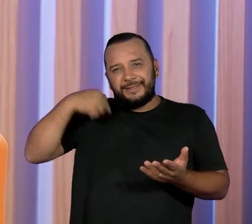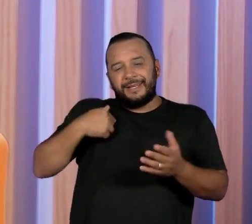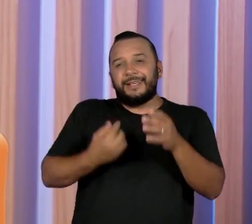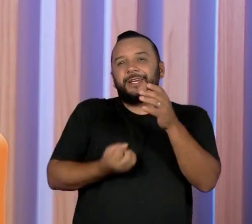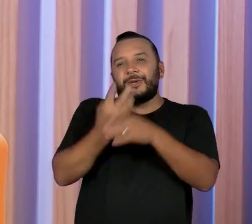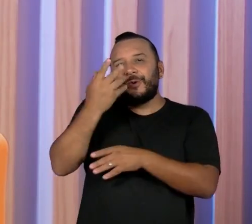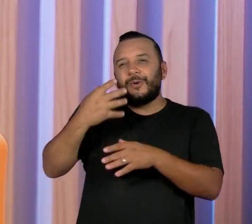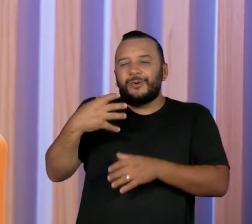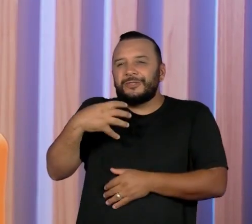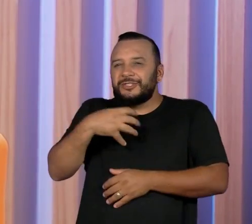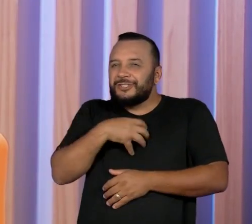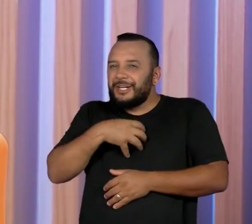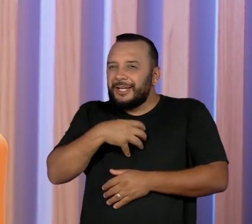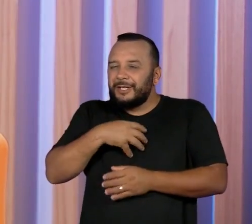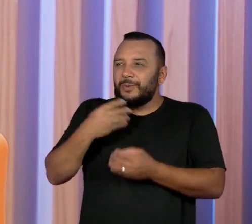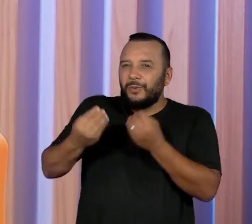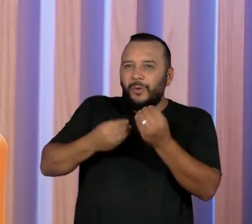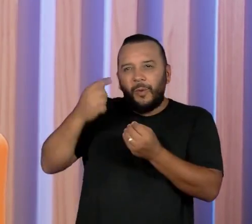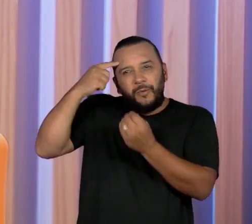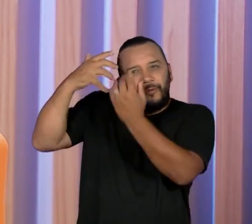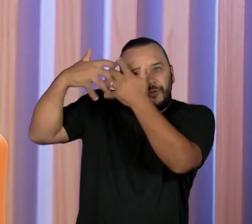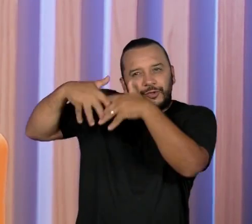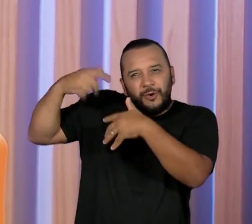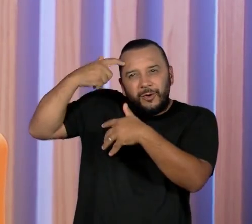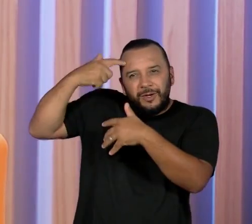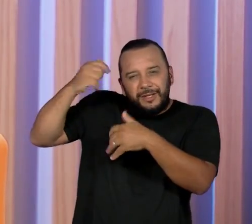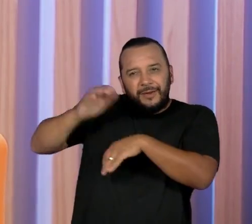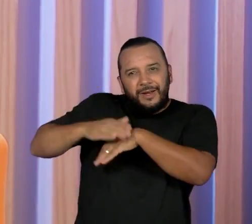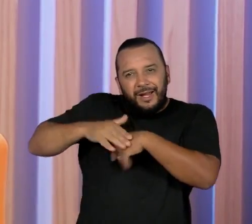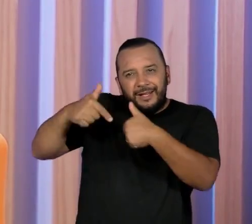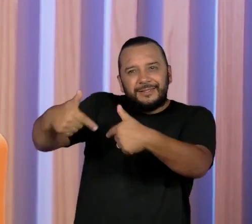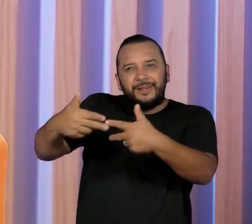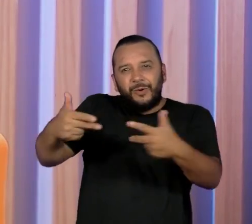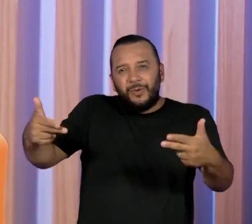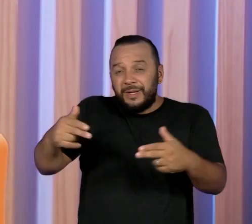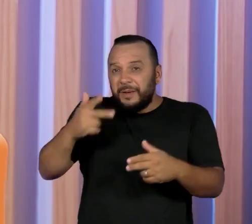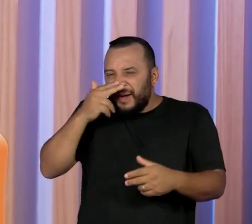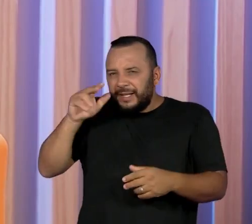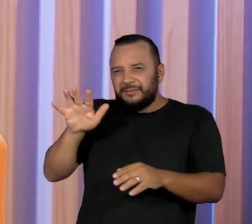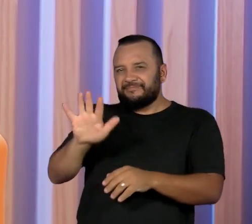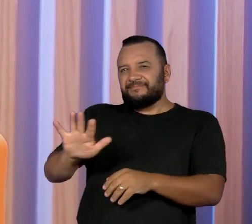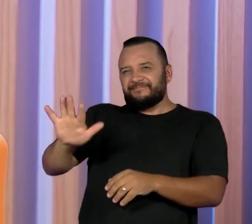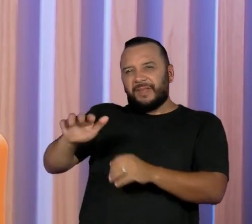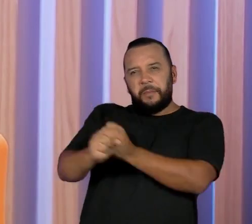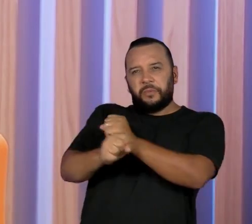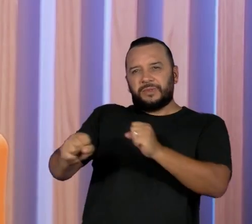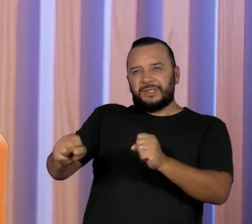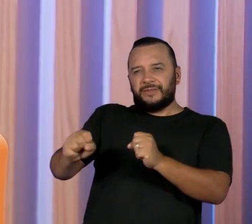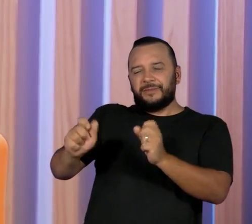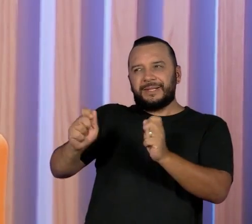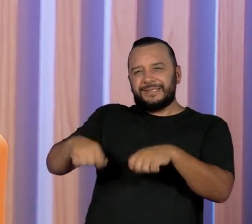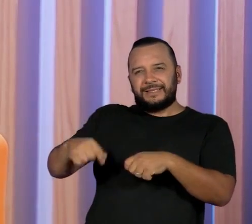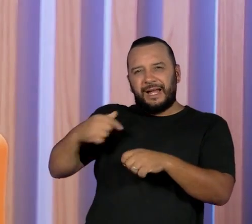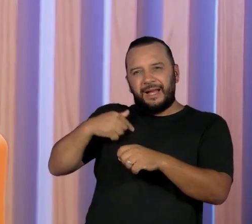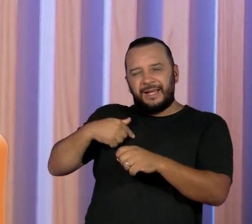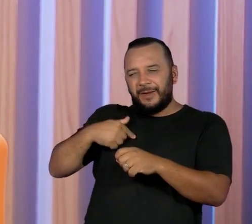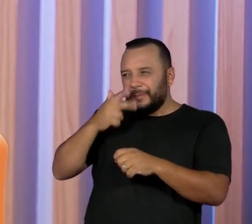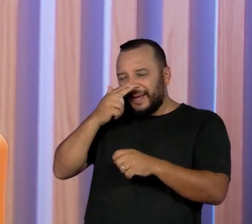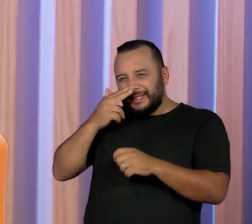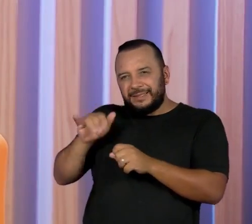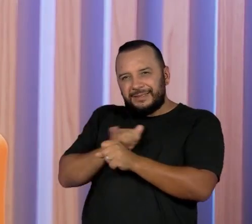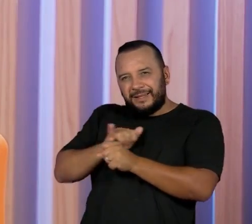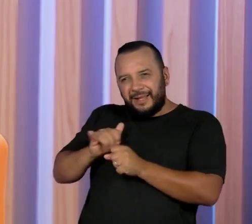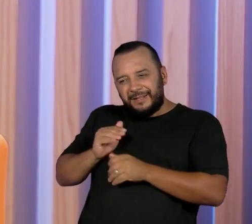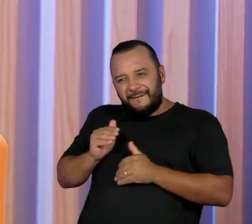sistema para que eu entendesse como eu podia realizar coisas que pareciam impossíveis e aí eu traçava um caminho que